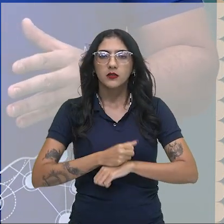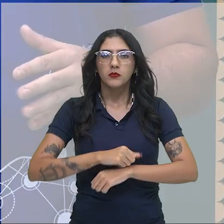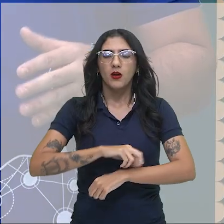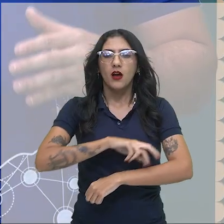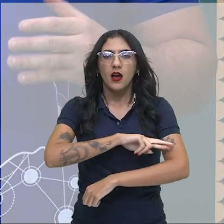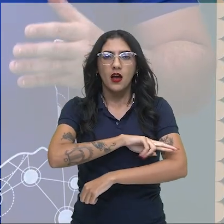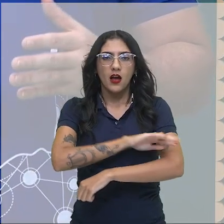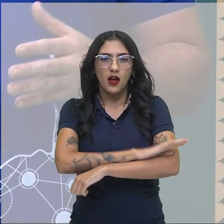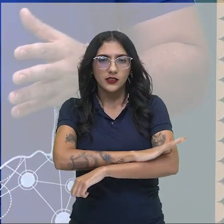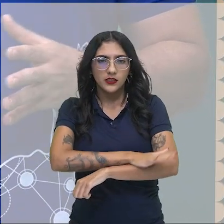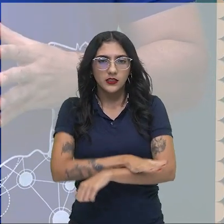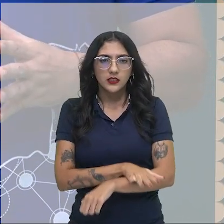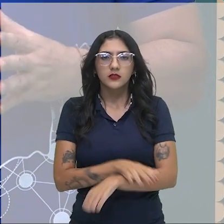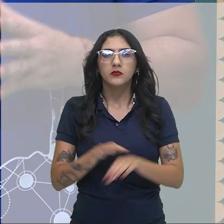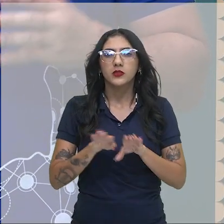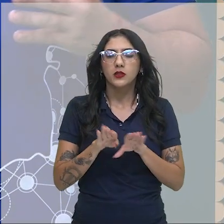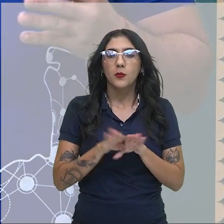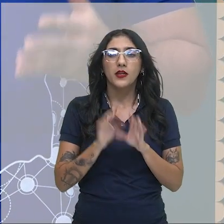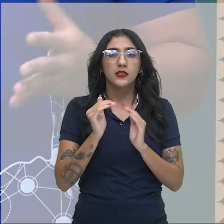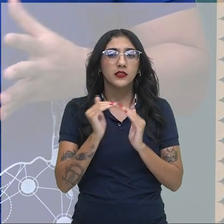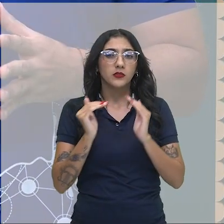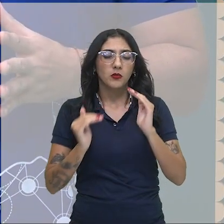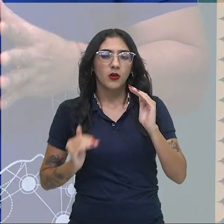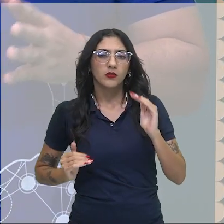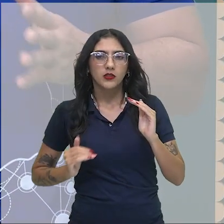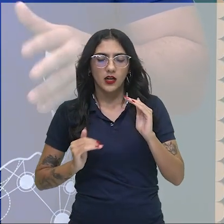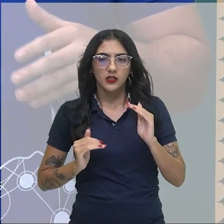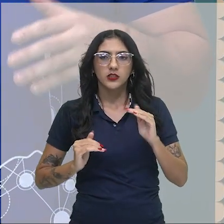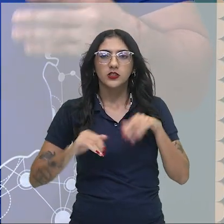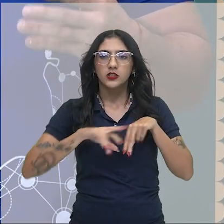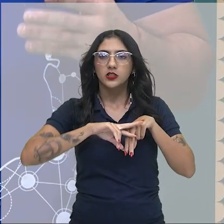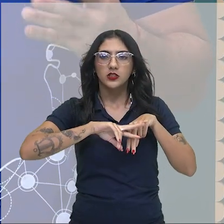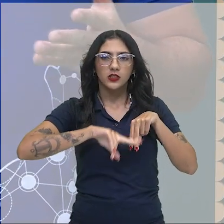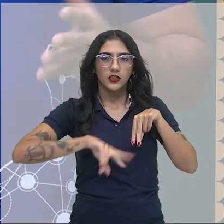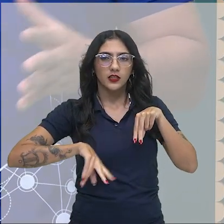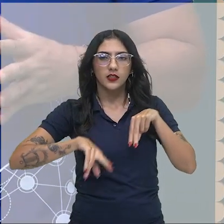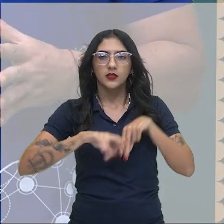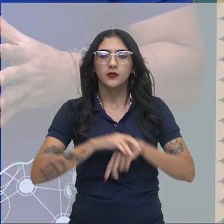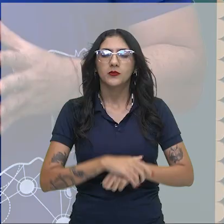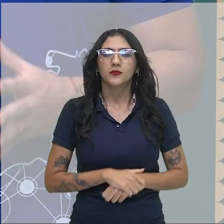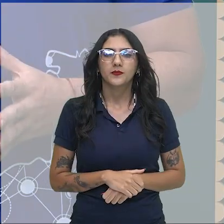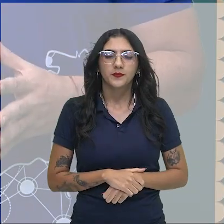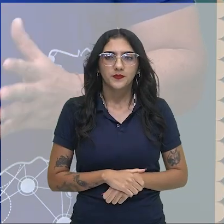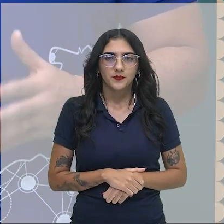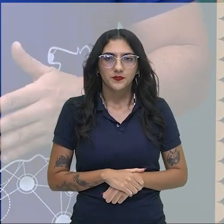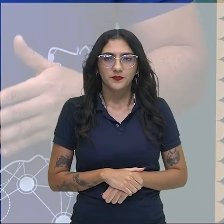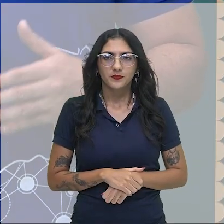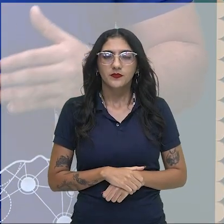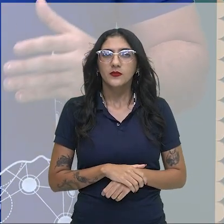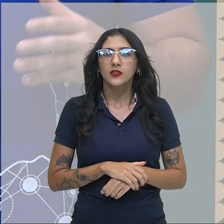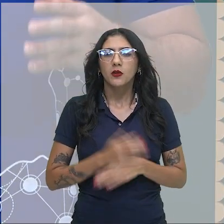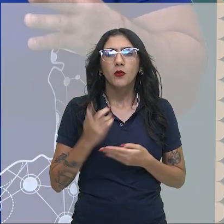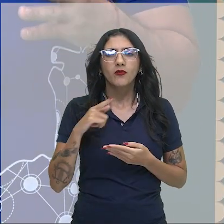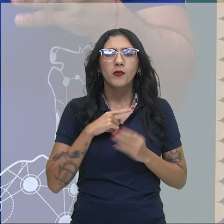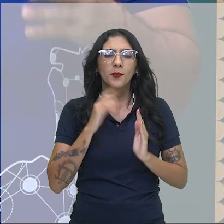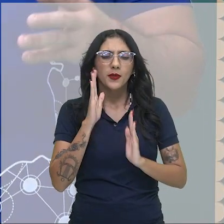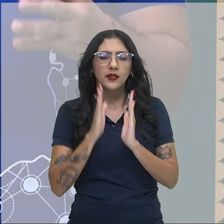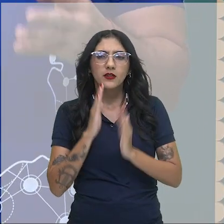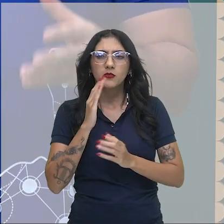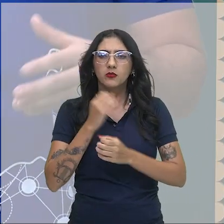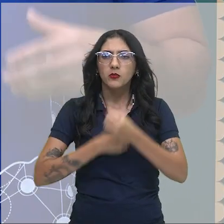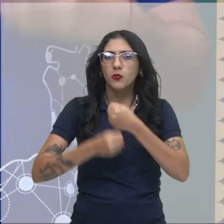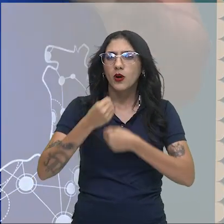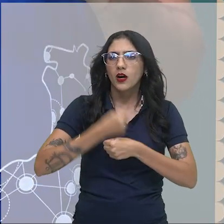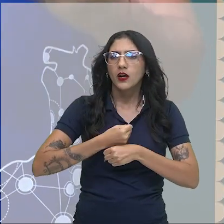ou a desigualdade de gênero. Então, em que época, né, foi escrita? O